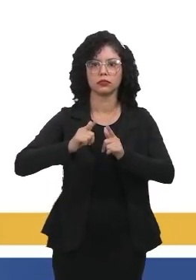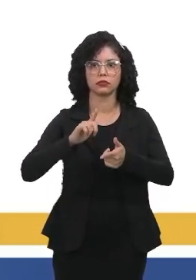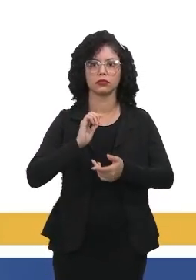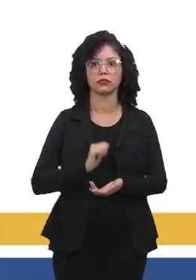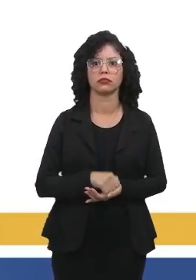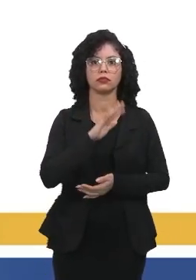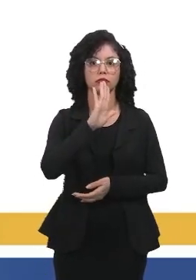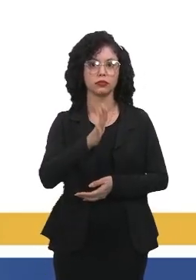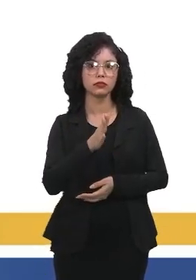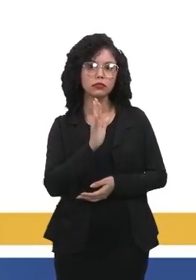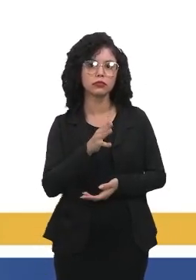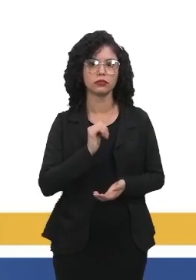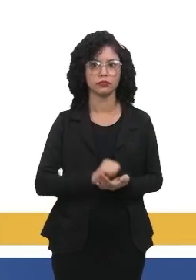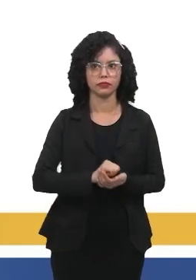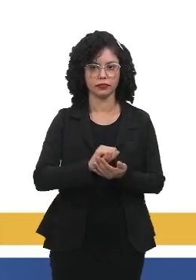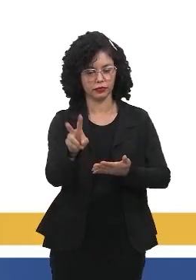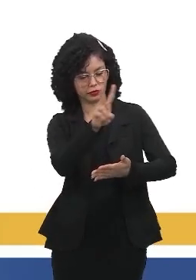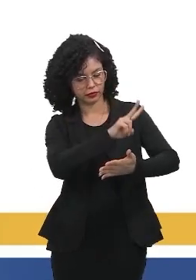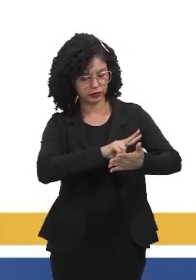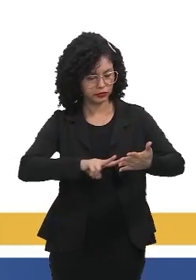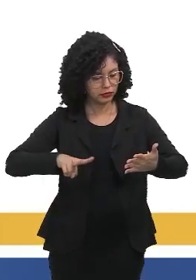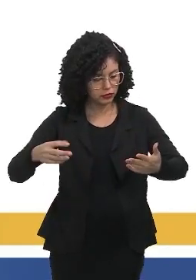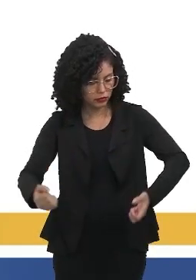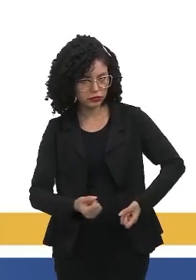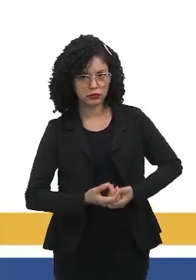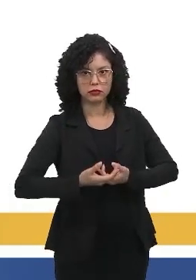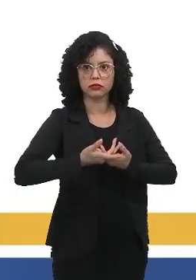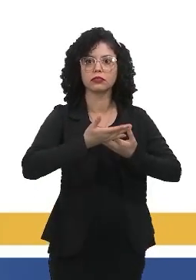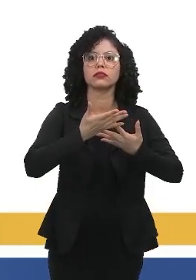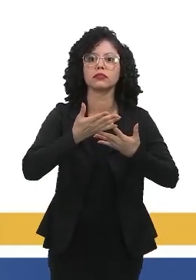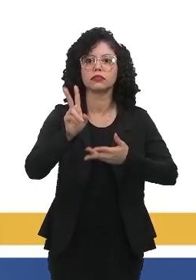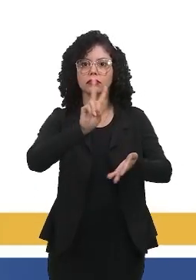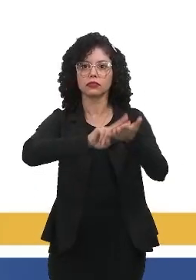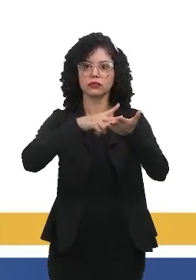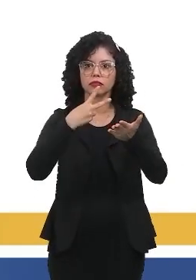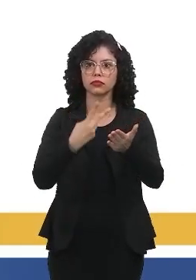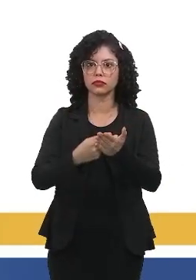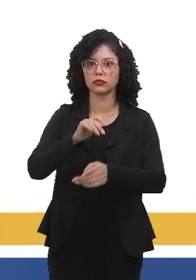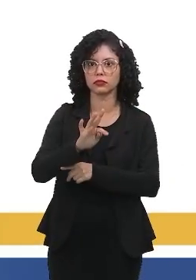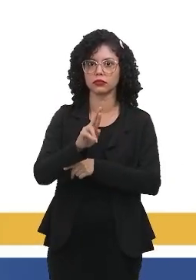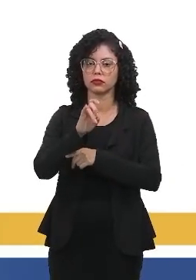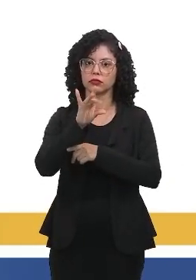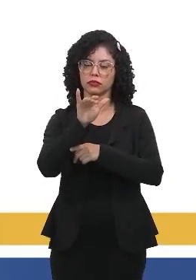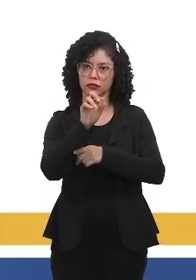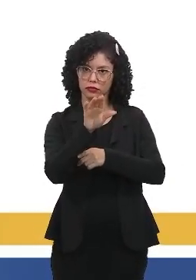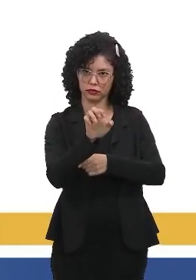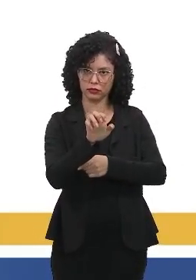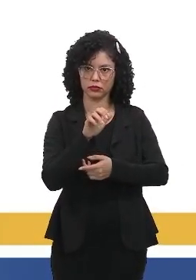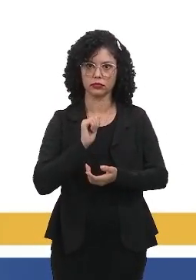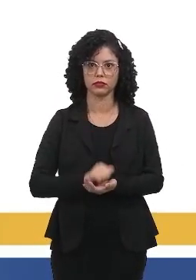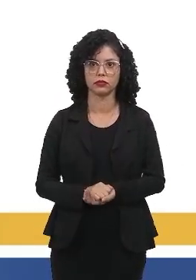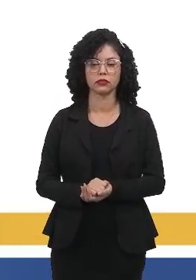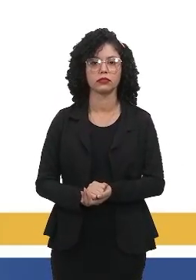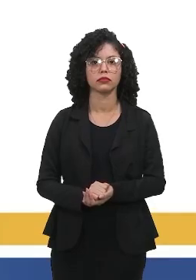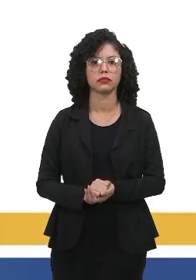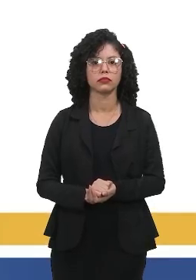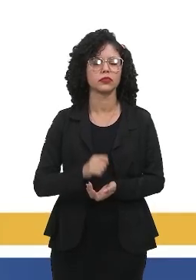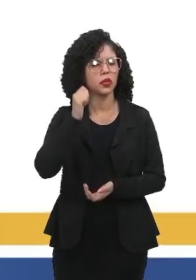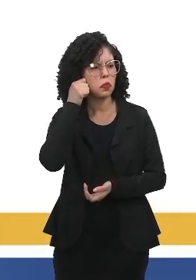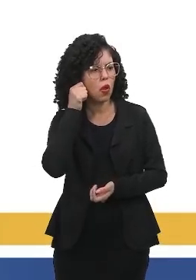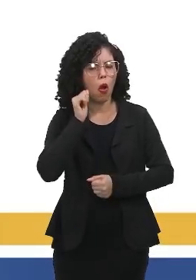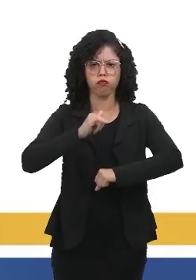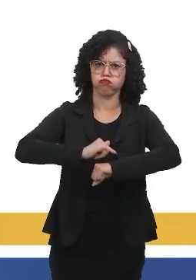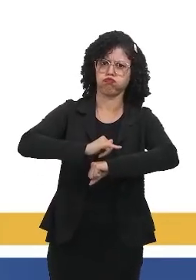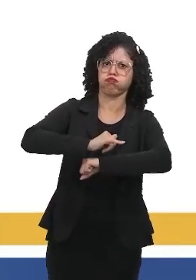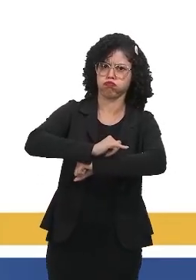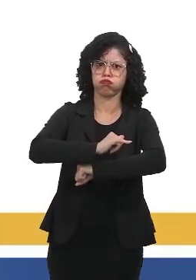letras que já lera poé traduzido por bdel preto